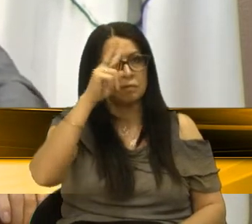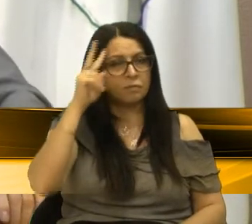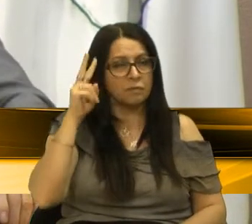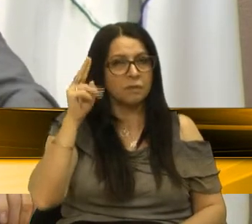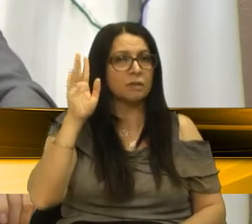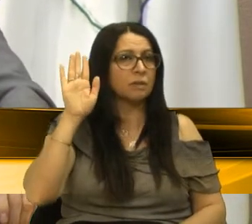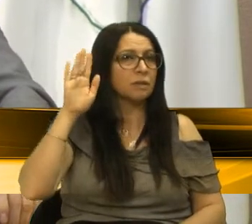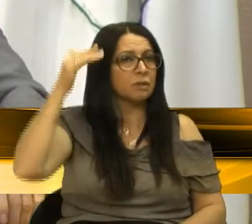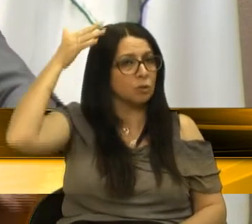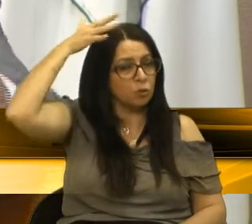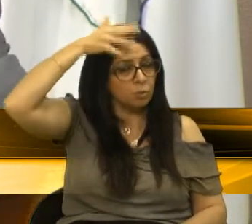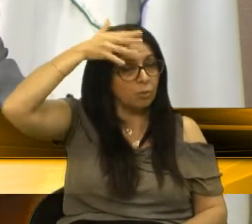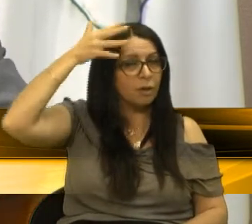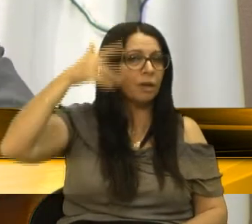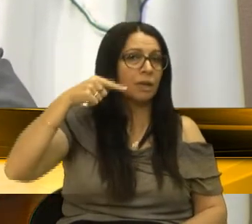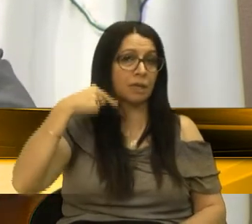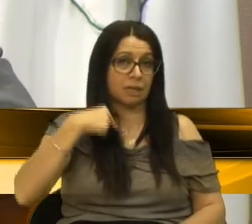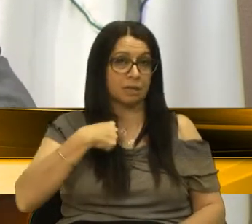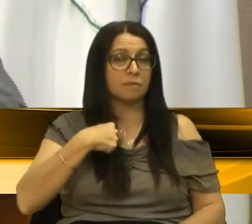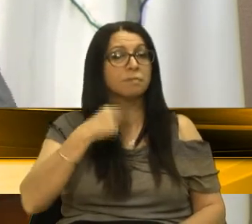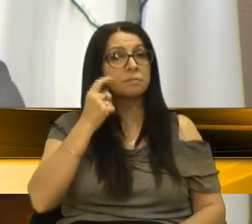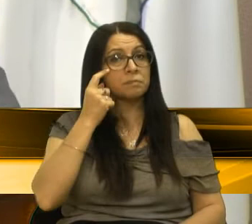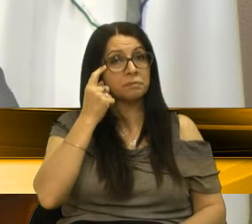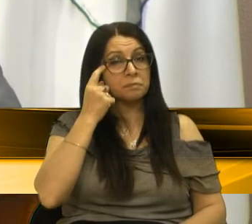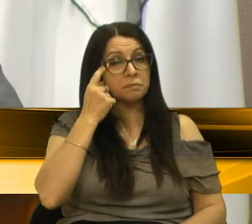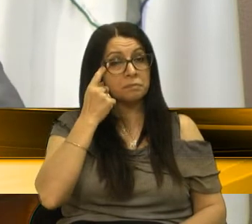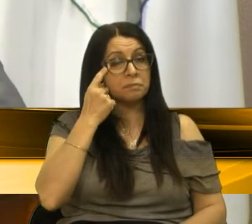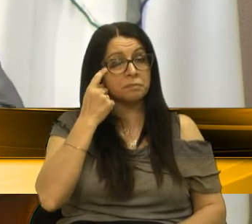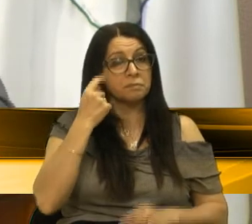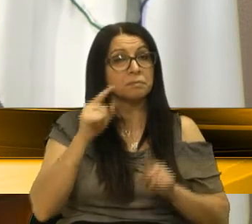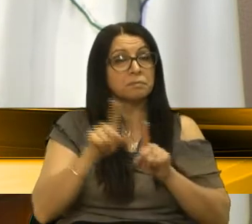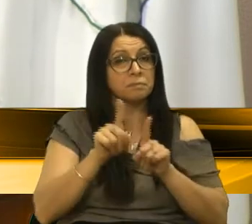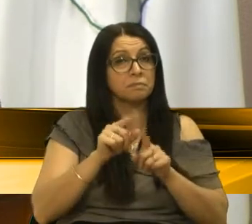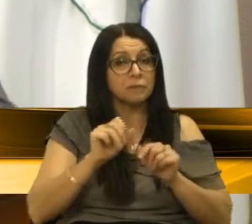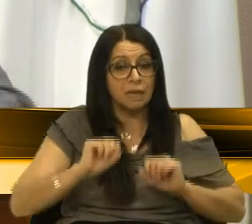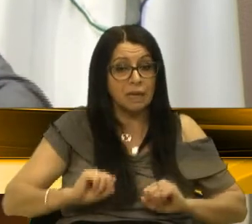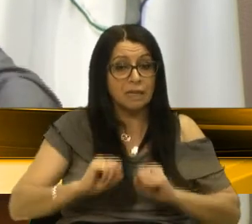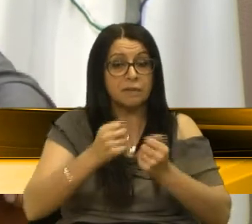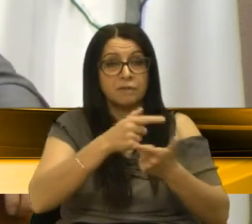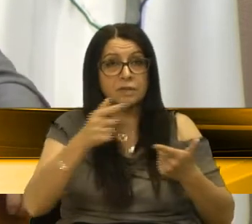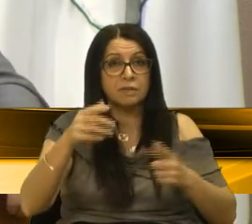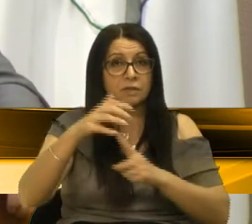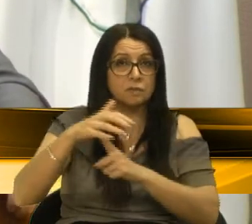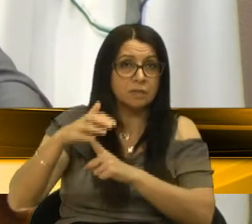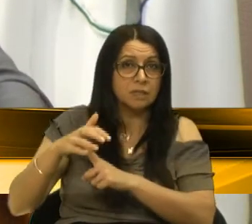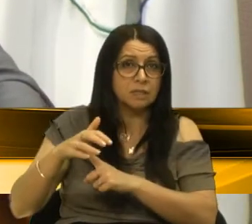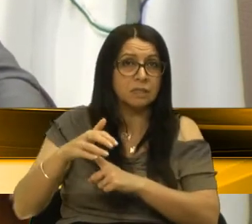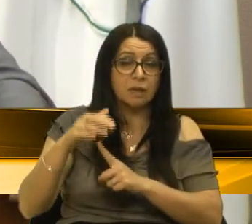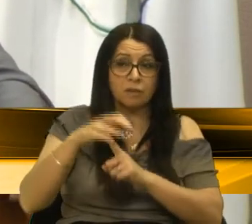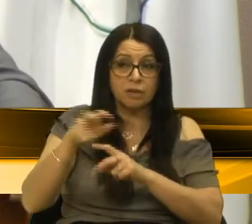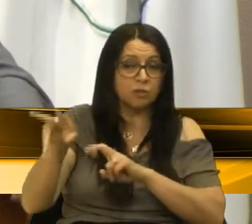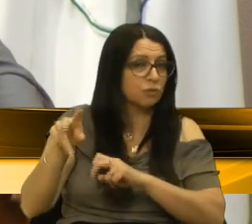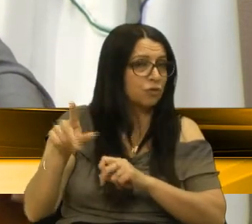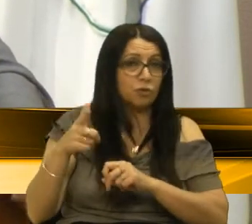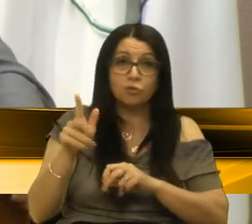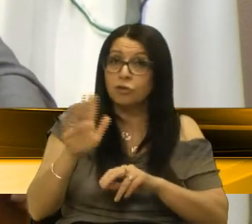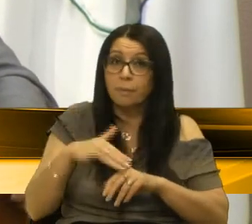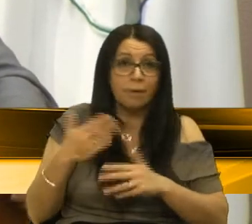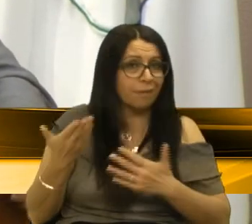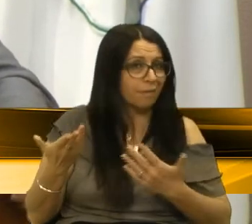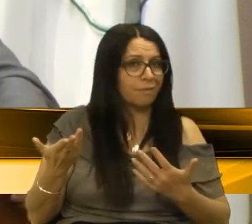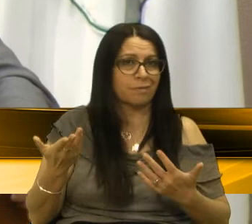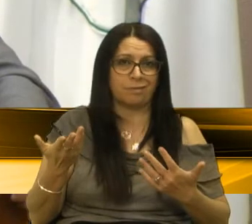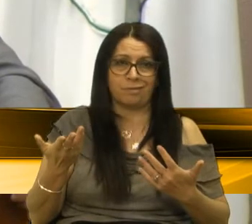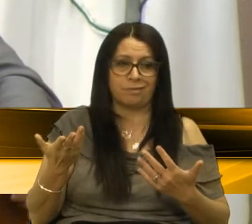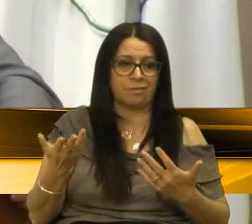Tomé, e este vereador que também se colocou em defesa dos feirantes, a Feira do Agricultor já não existiria mais,